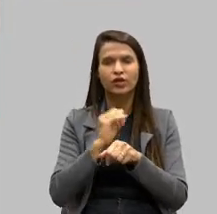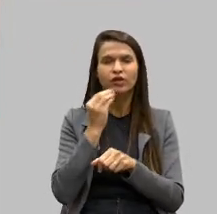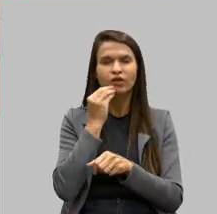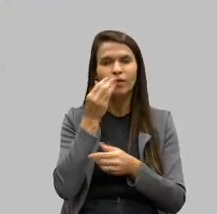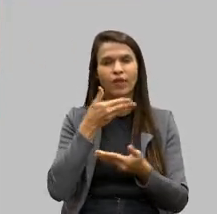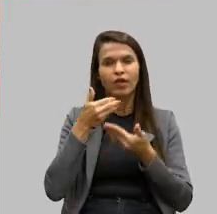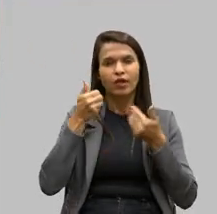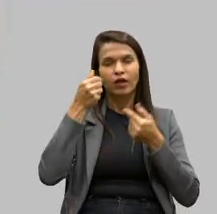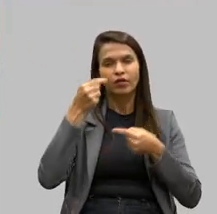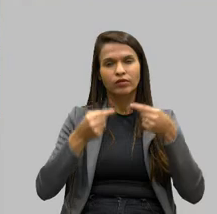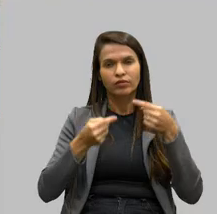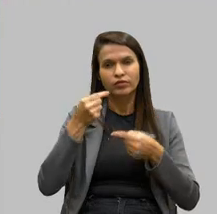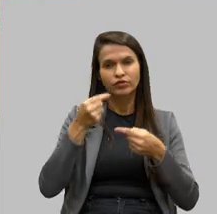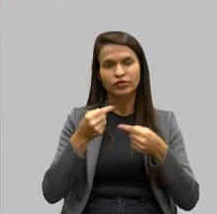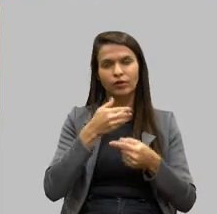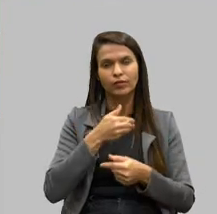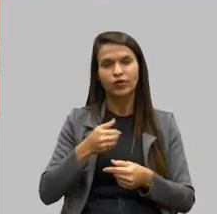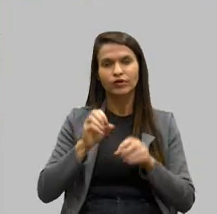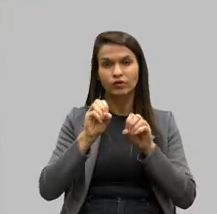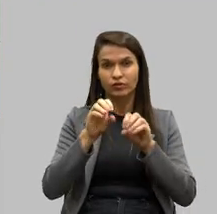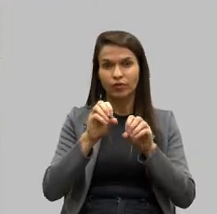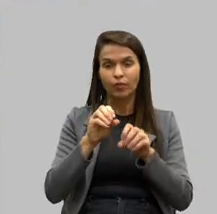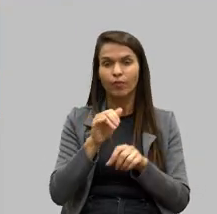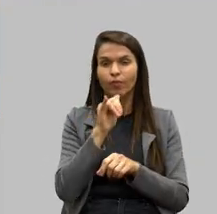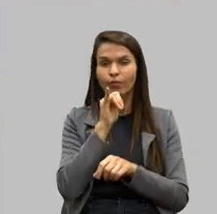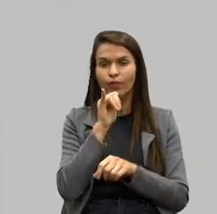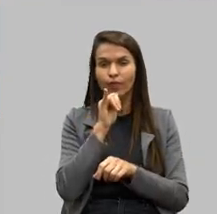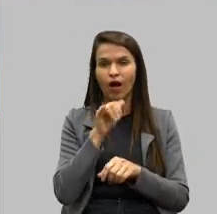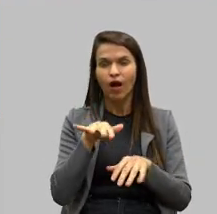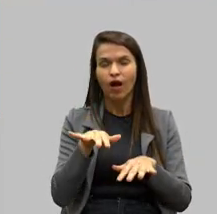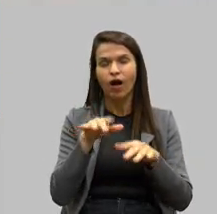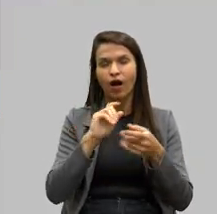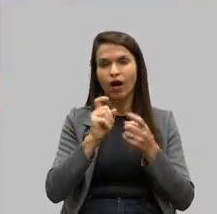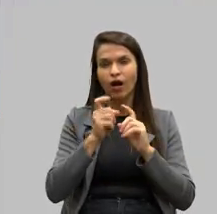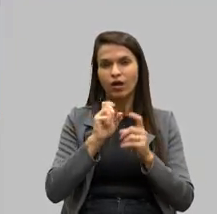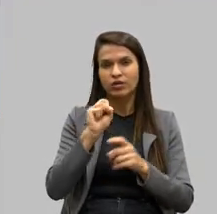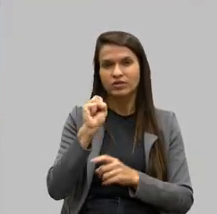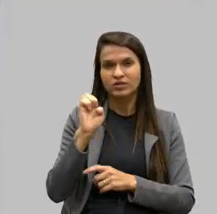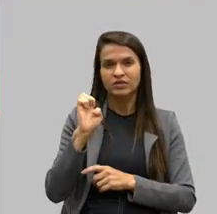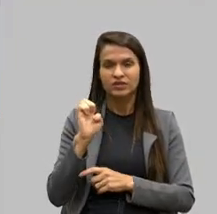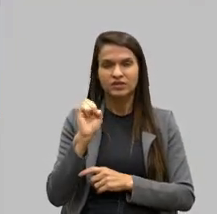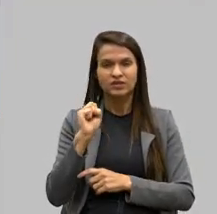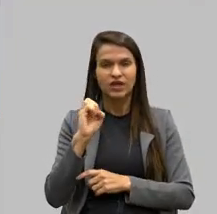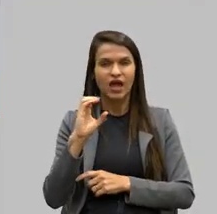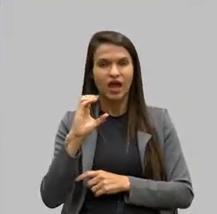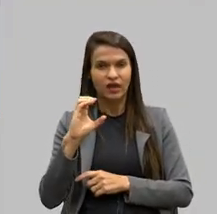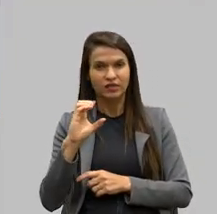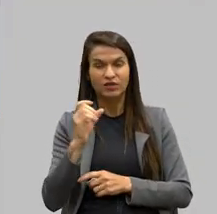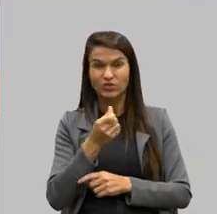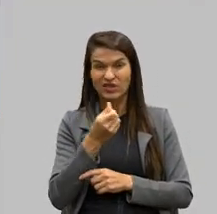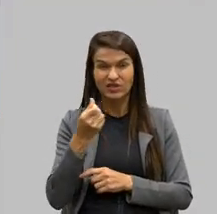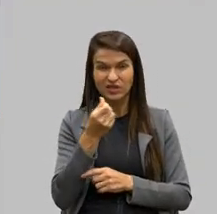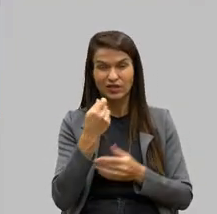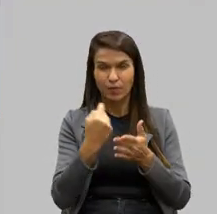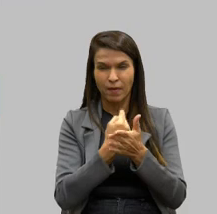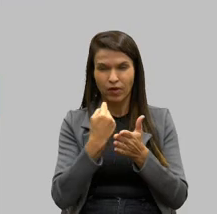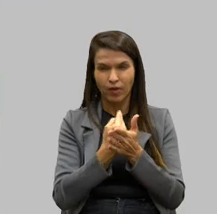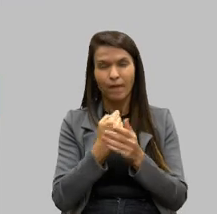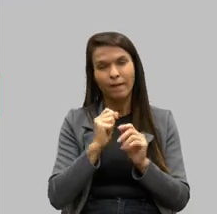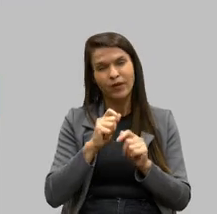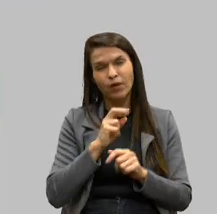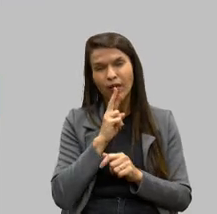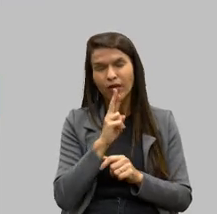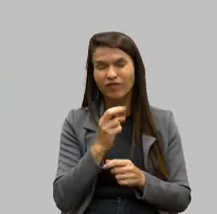política pública educacional. Por exemplo, a audiência do SESEC, são 76 perguntas que chegaram recentemente para nós podermos responder. São muitas